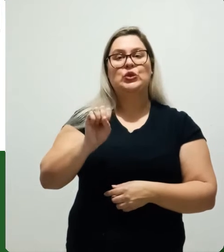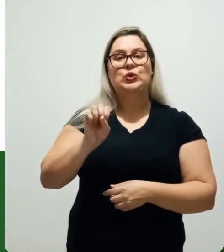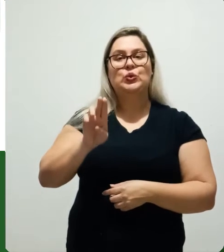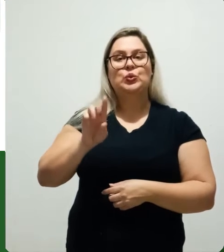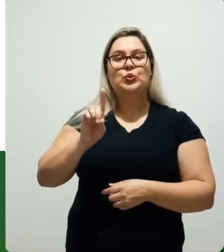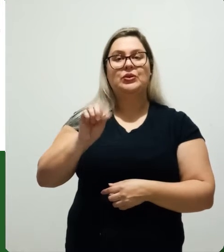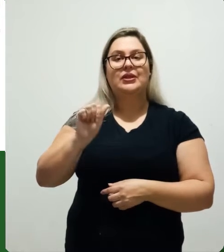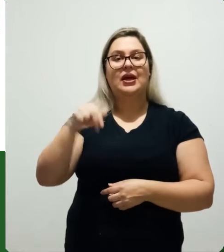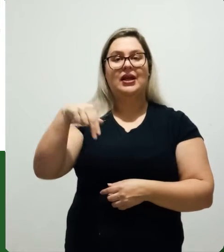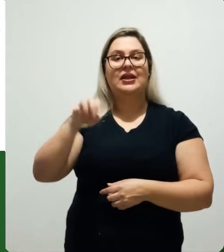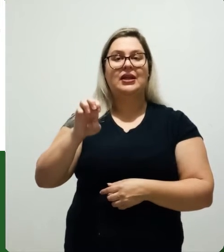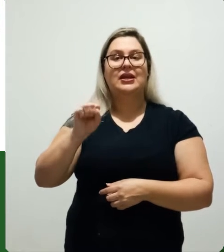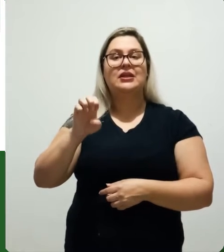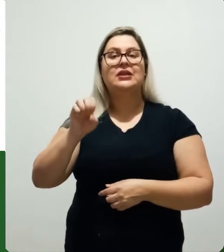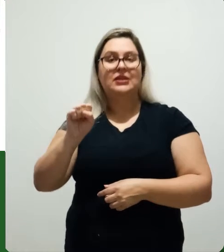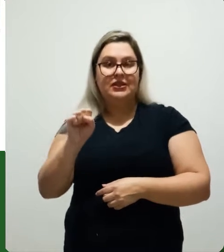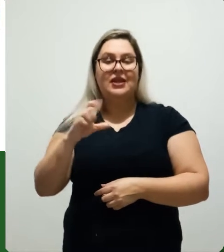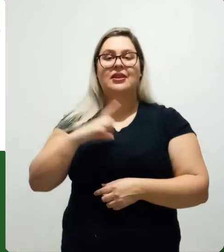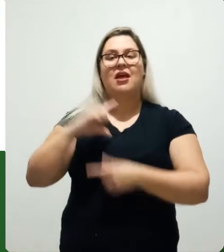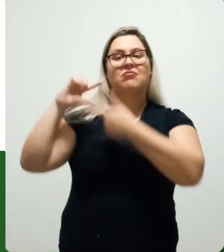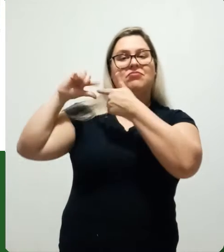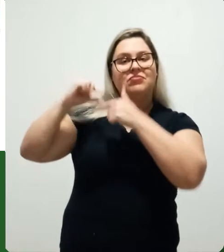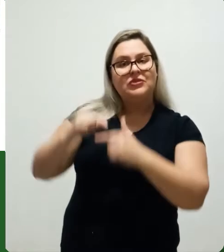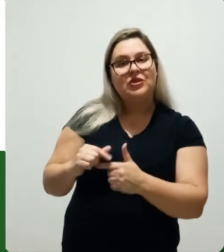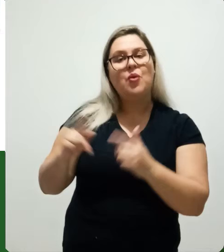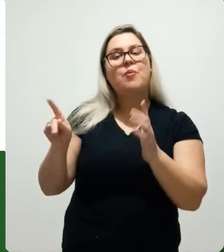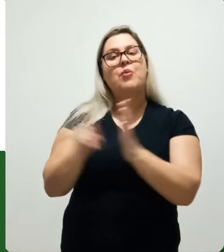são alguns deles de tradição